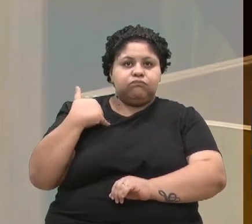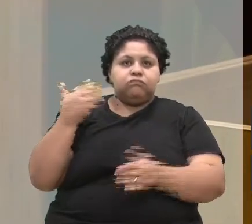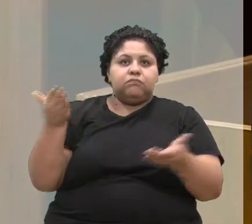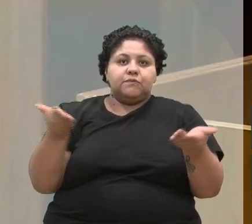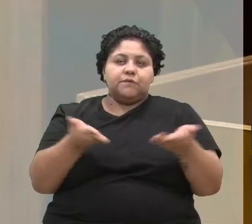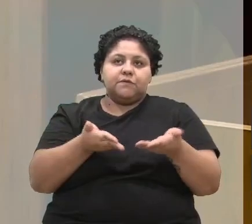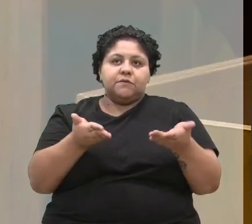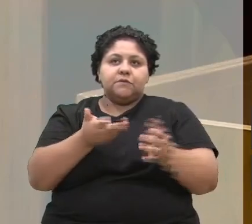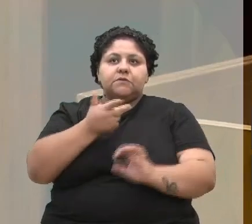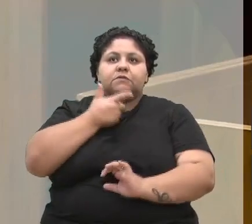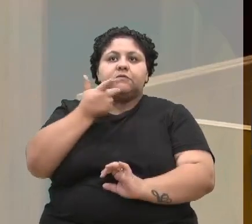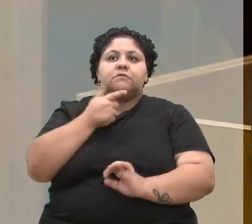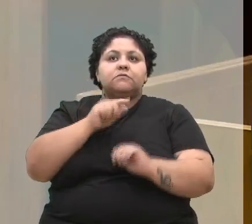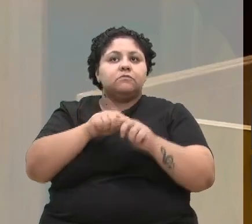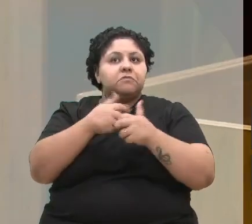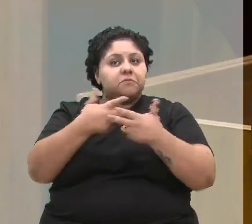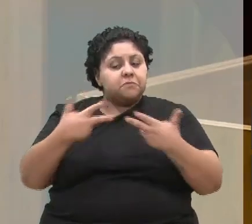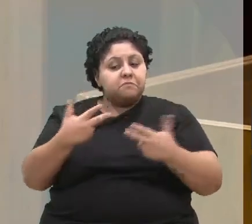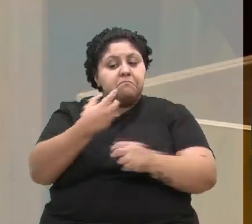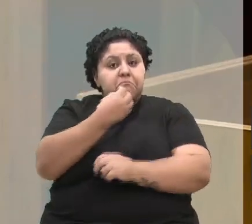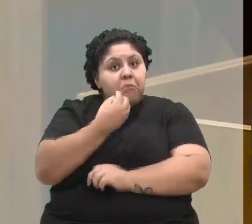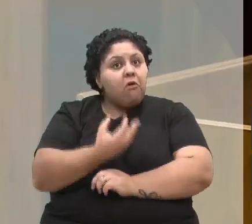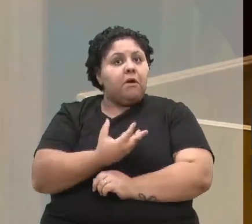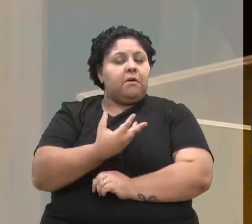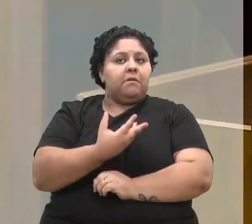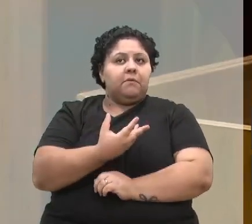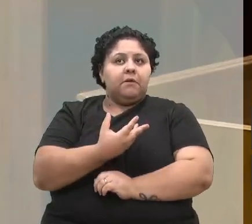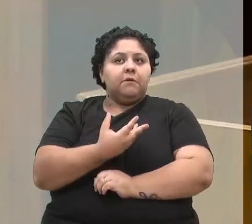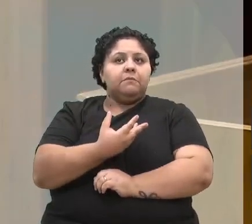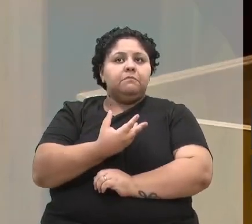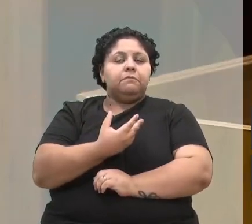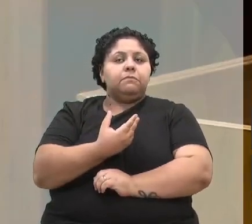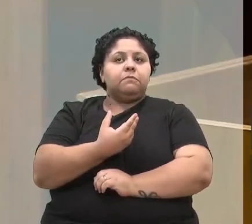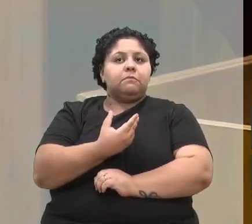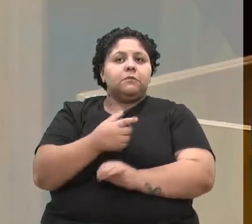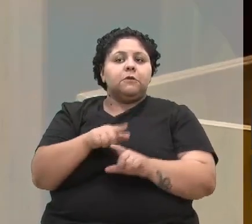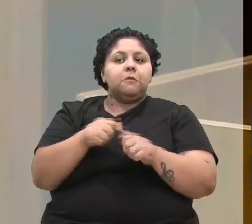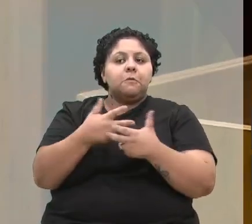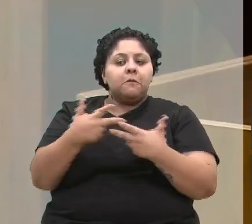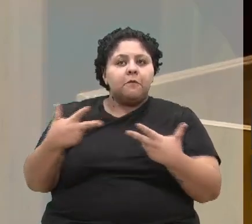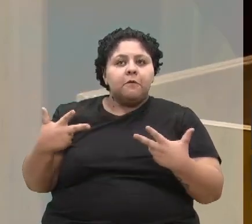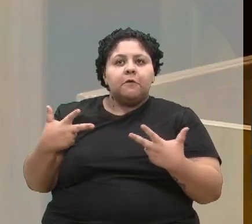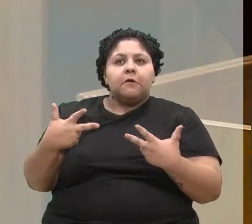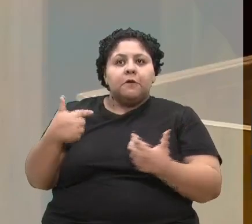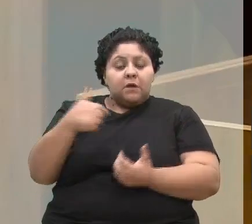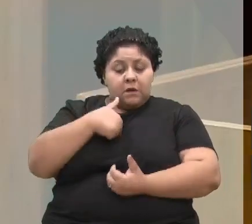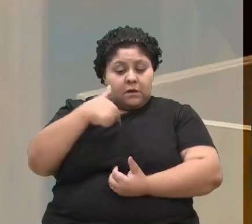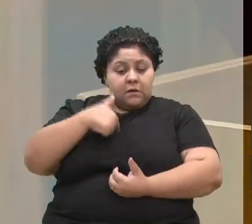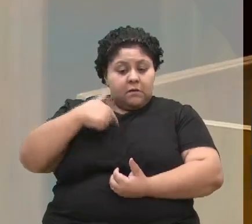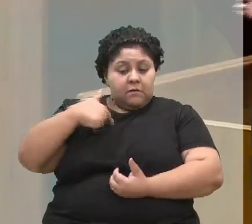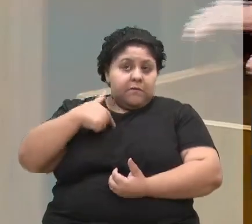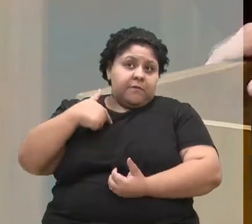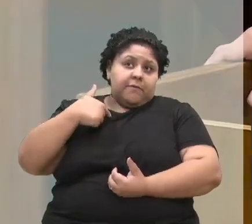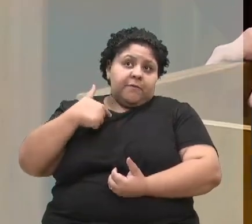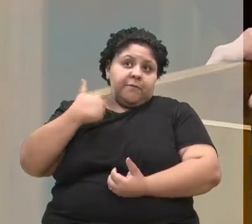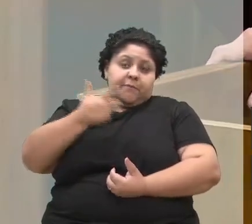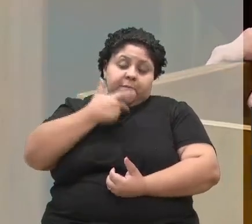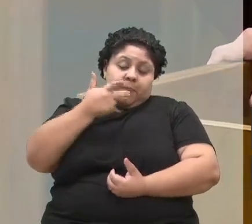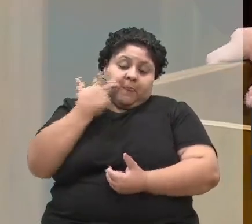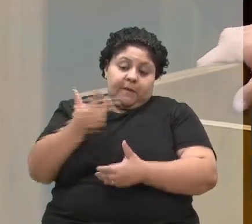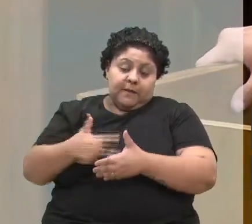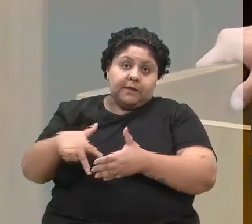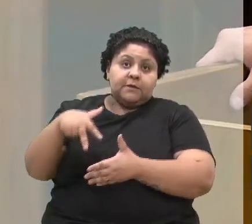aqui falar de coisas positivas, pois que geralmente esse vereador, quando ele se expõe aqui nessa